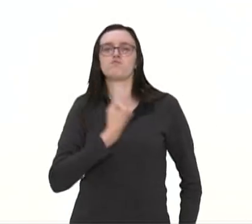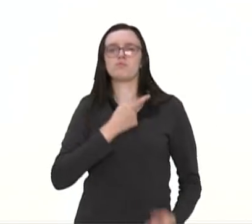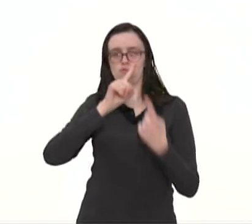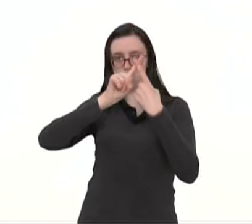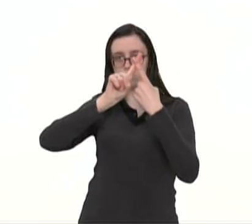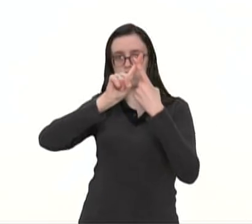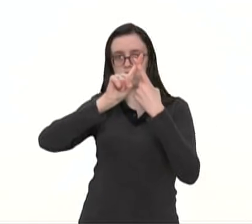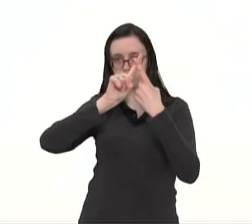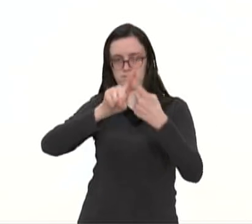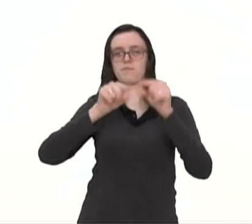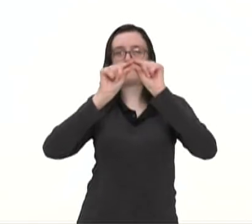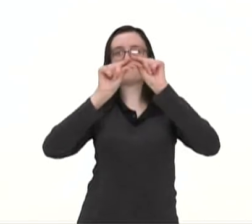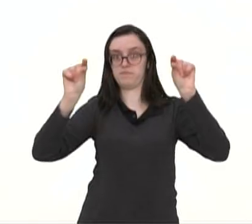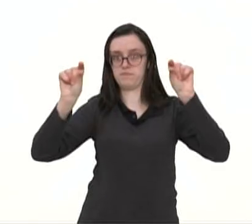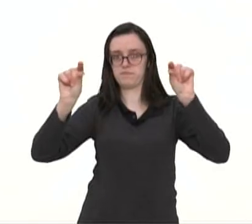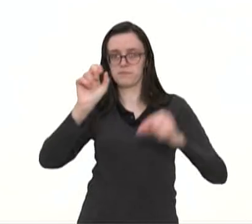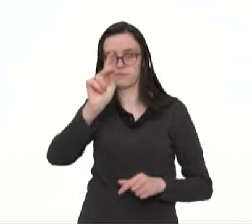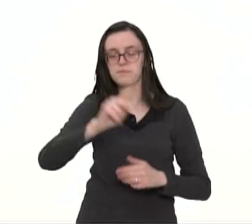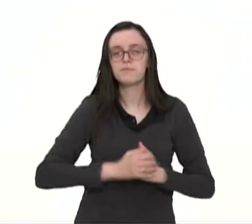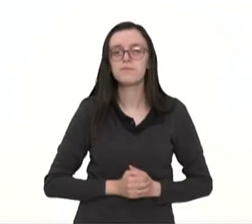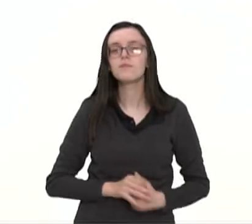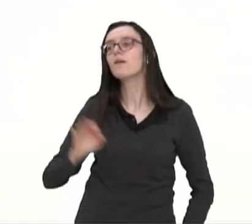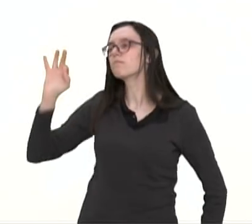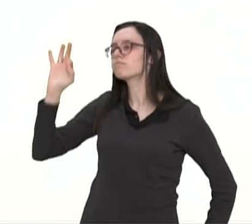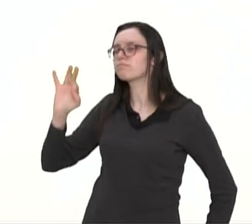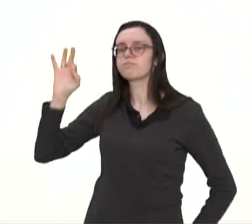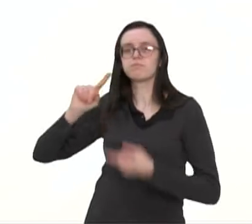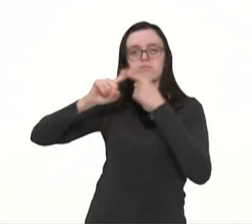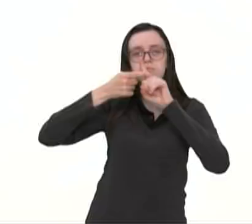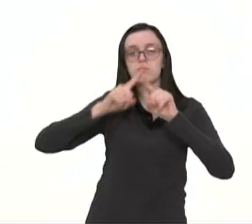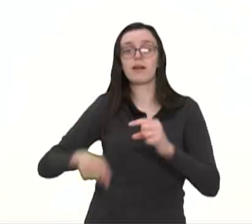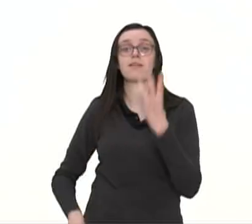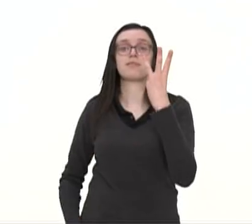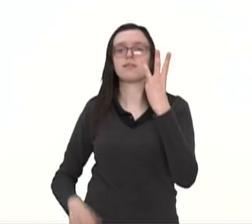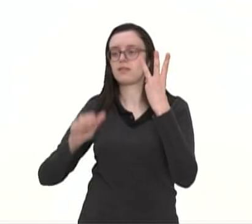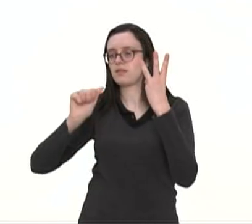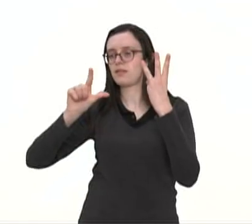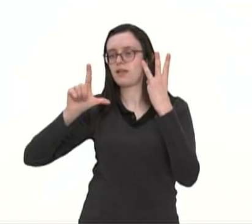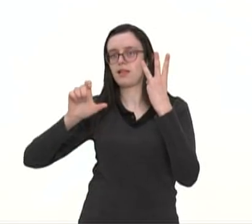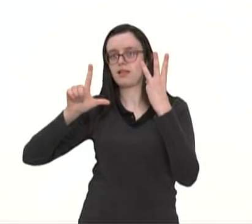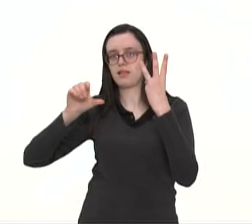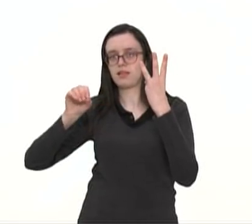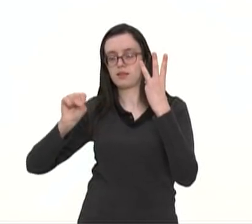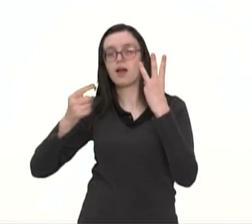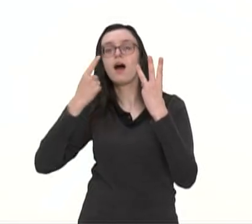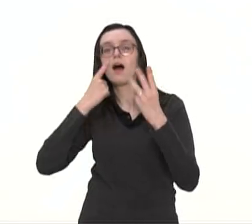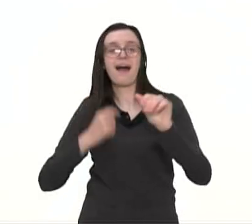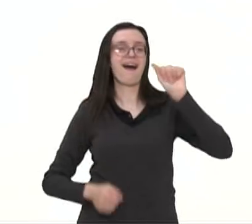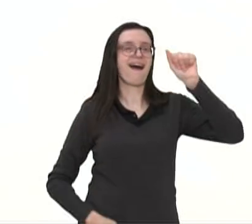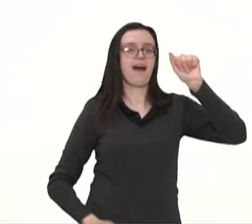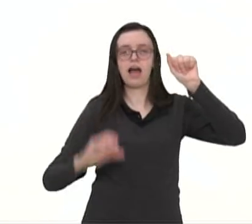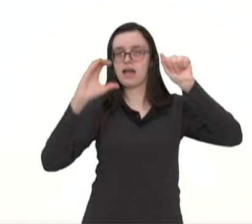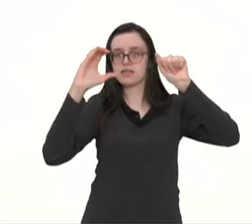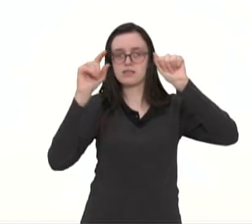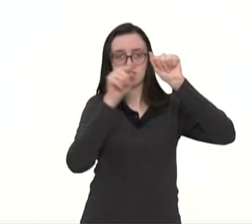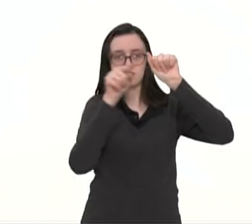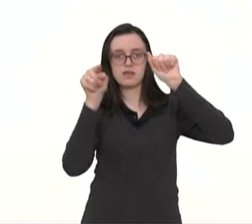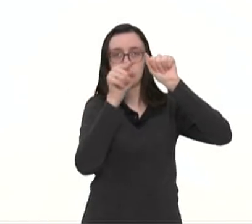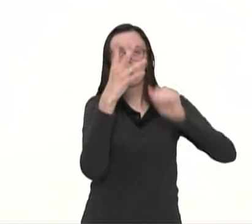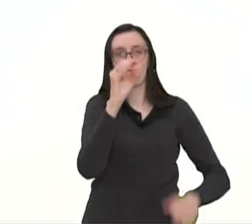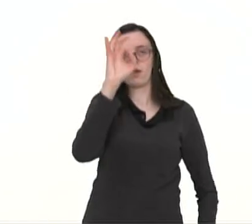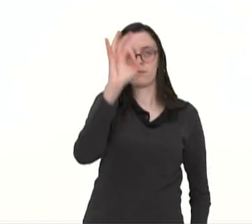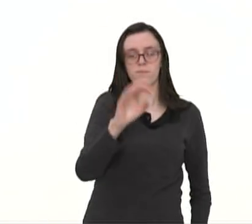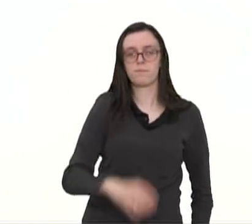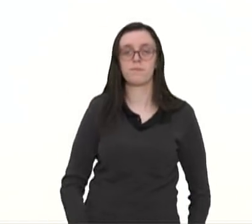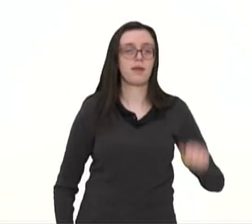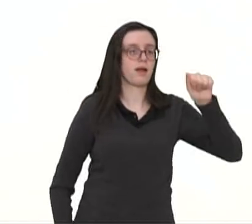certo? E aqui está dizendo a taxa de recombinação entre 3 alelos. Entre o A e o C, de 40%. Entre